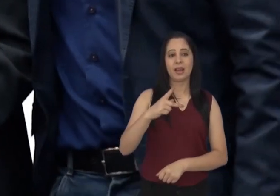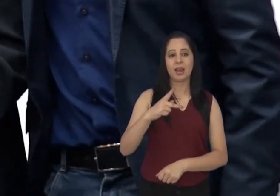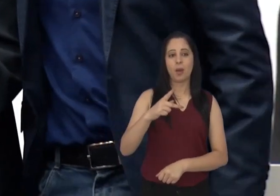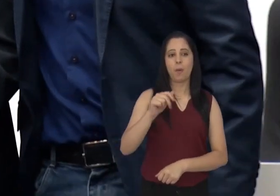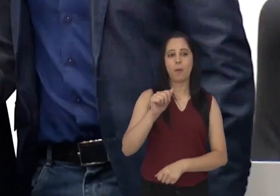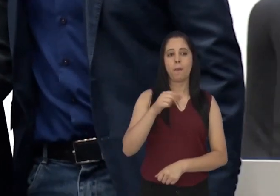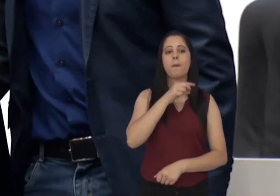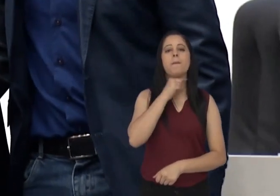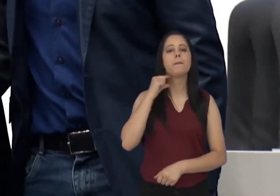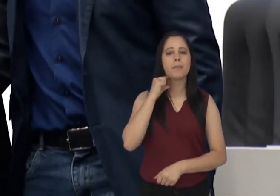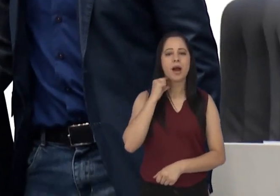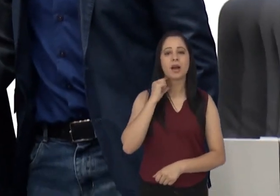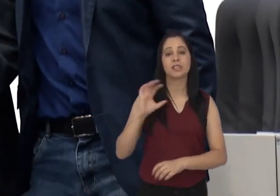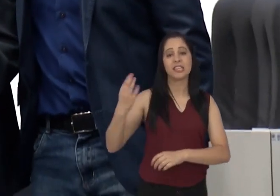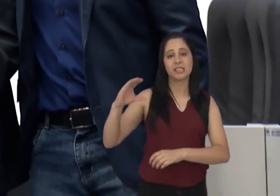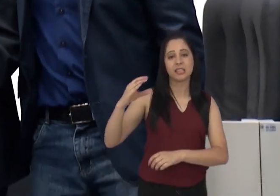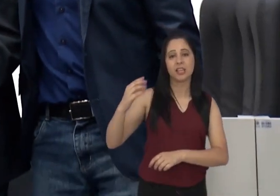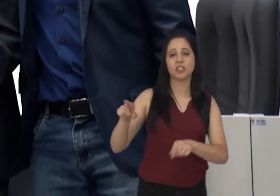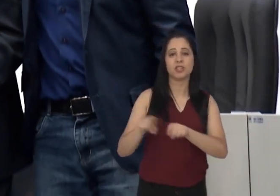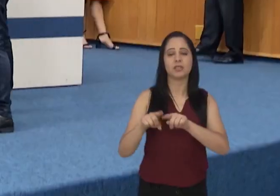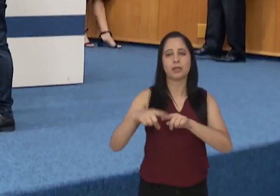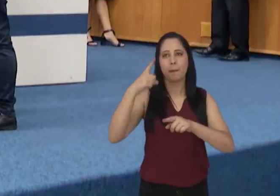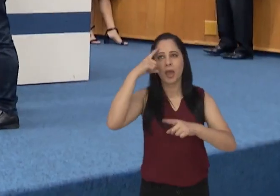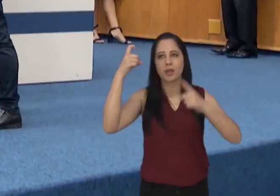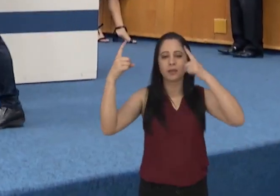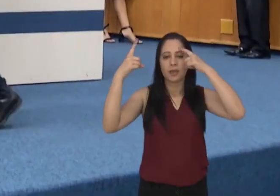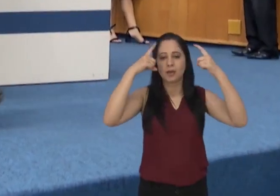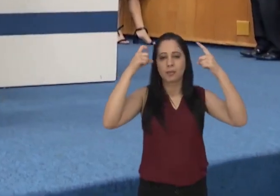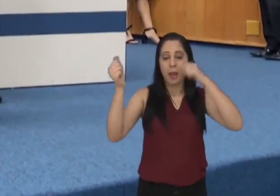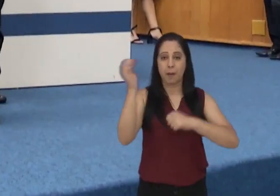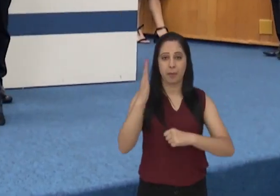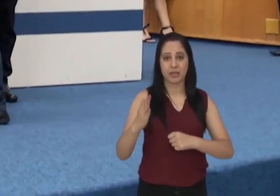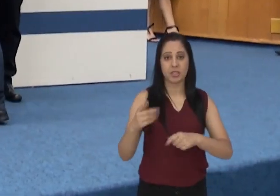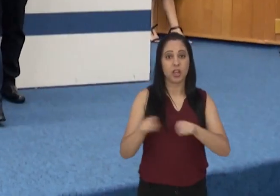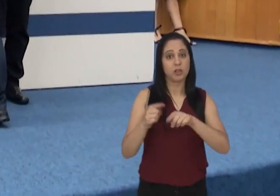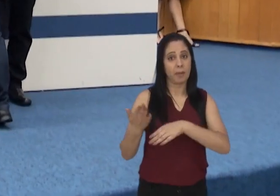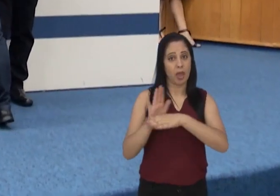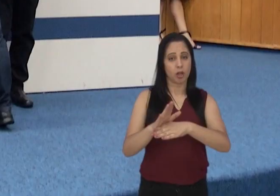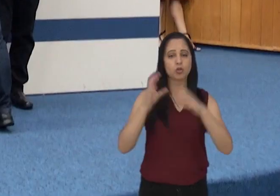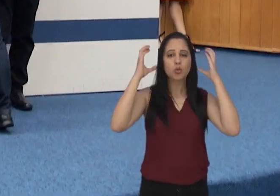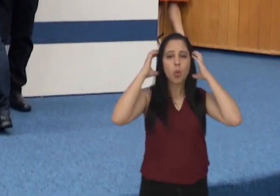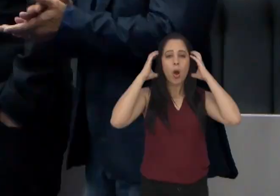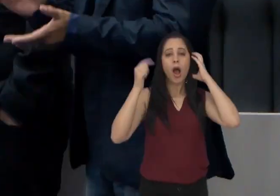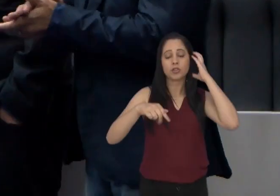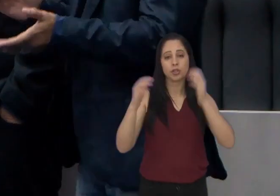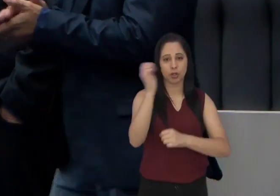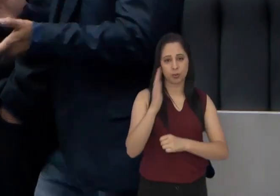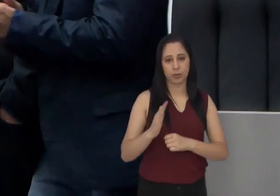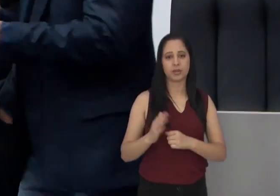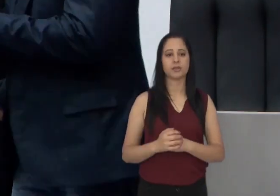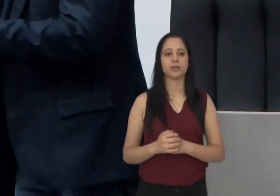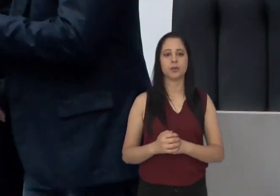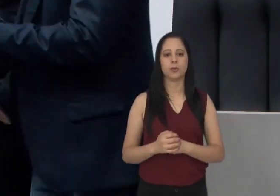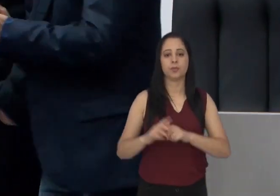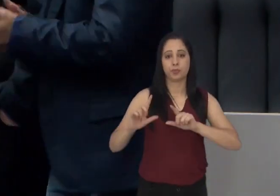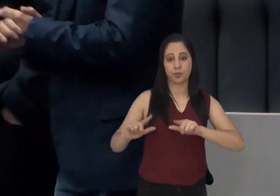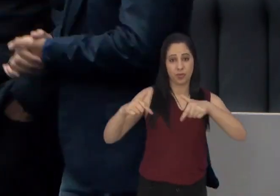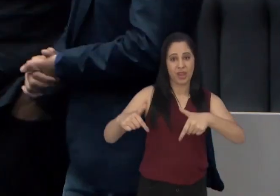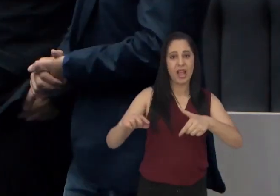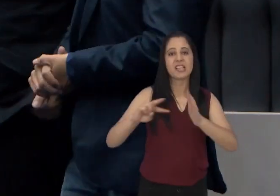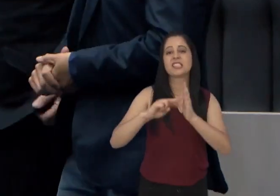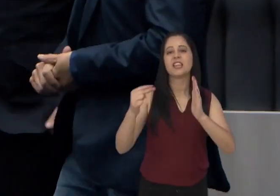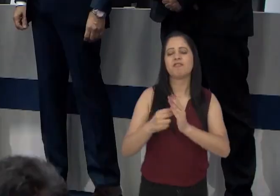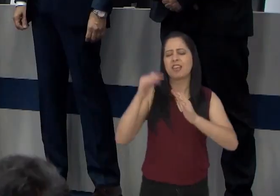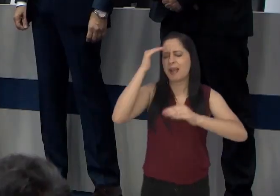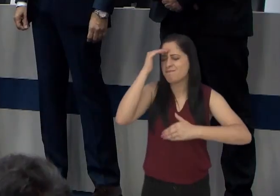padre, cientista e inventor brasileiro e foi um dos precursores do rádio no país. A entrega simboliza o